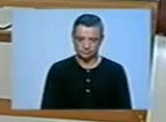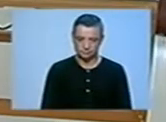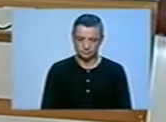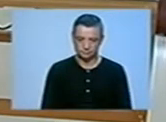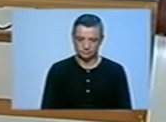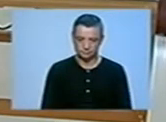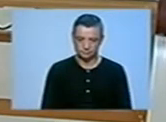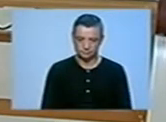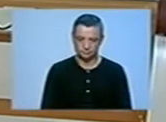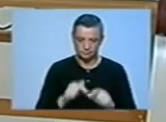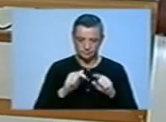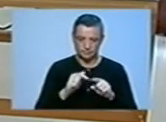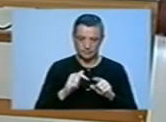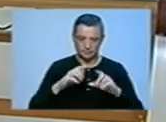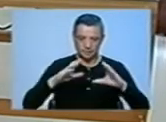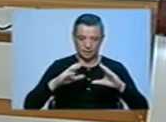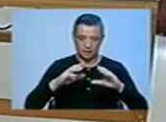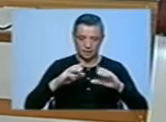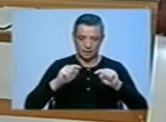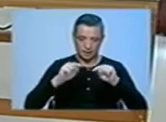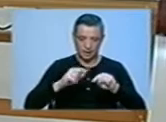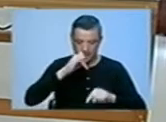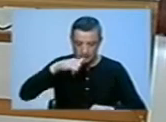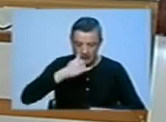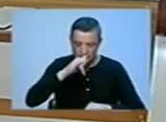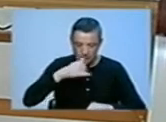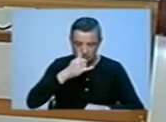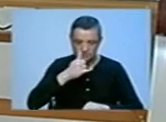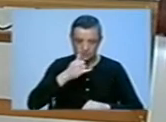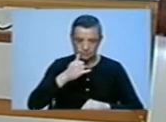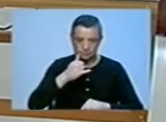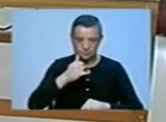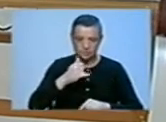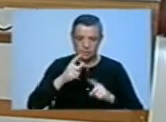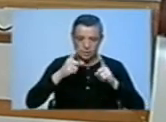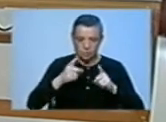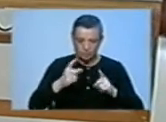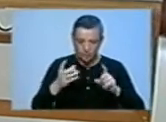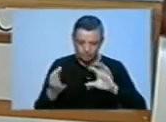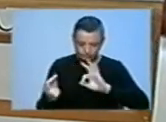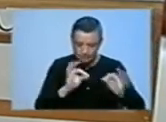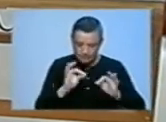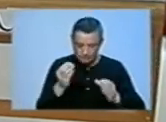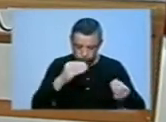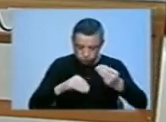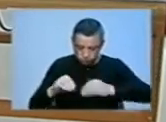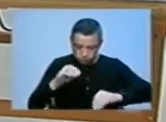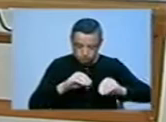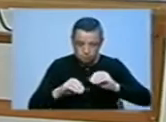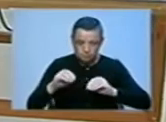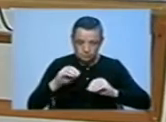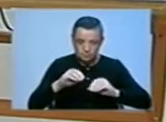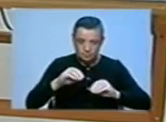saiu um saco está e vamos começar então a montar o nosso